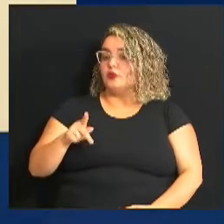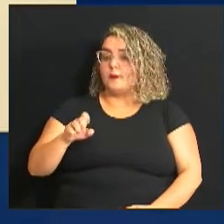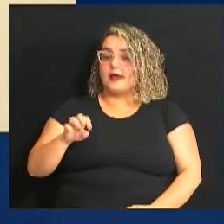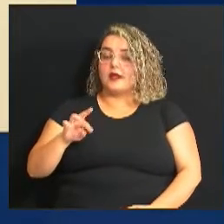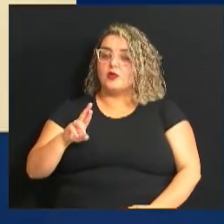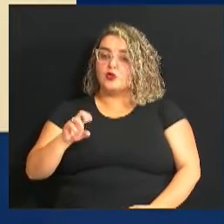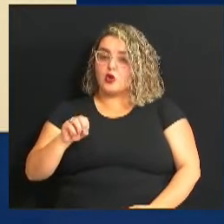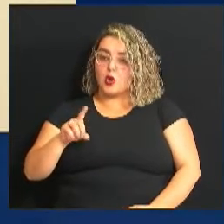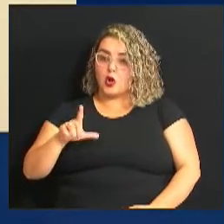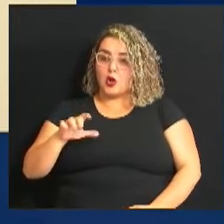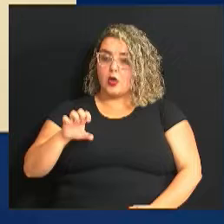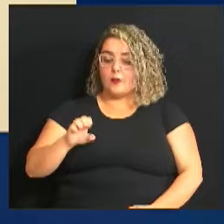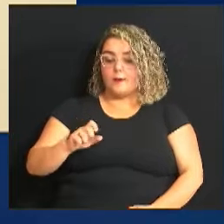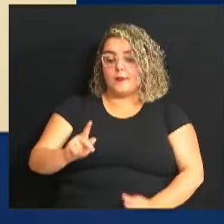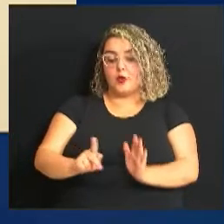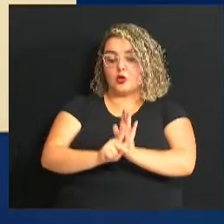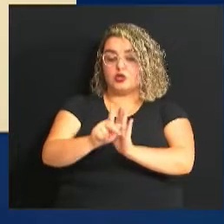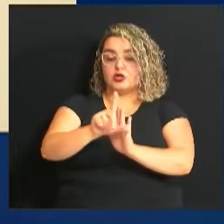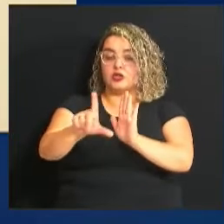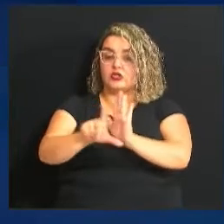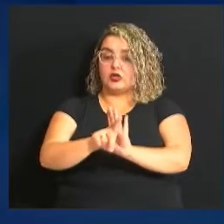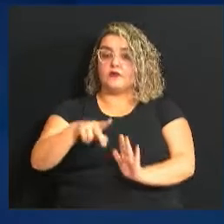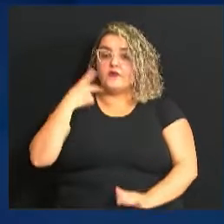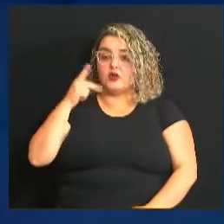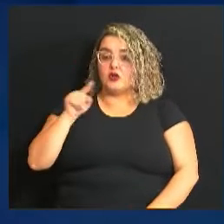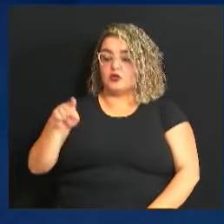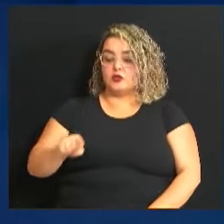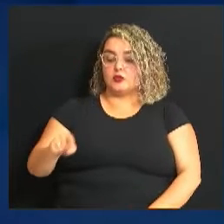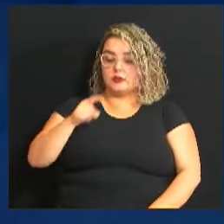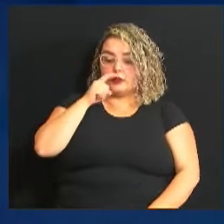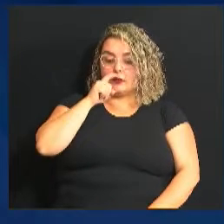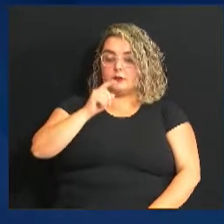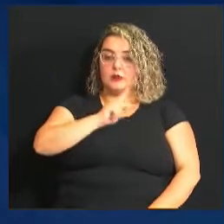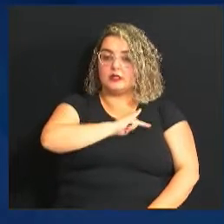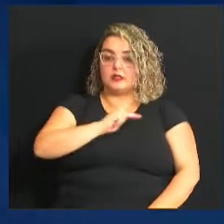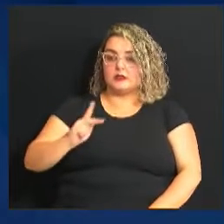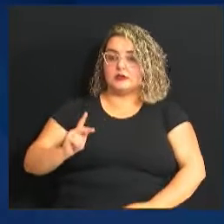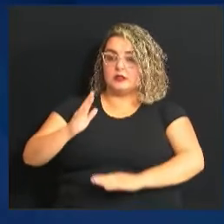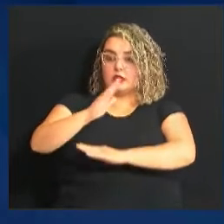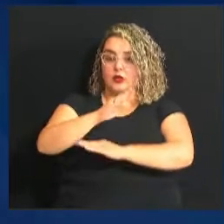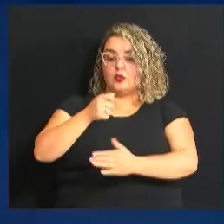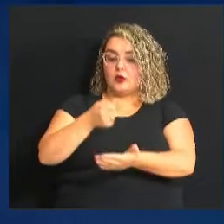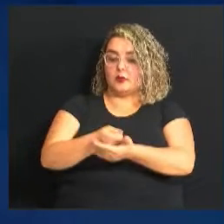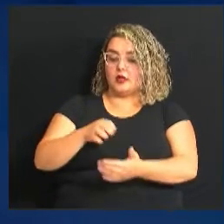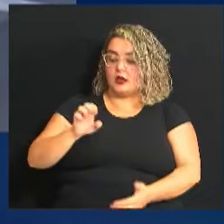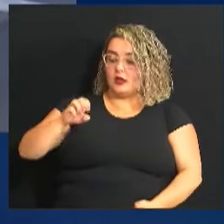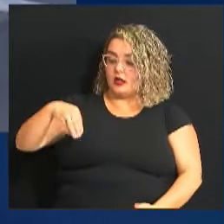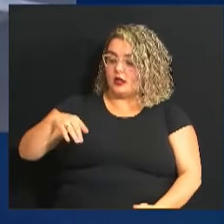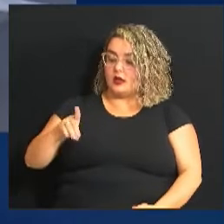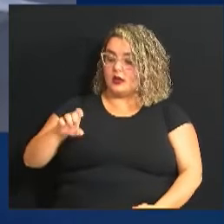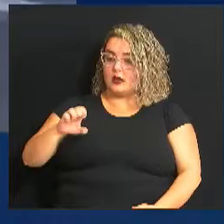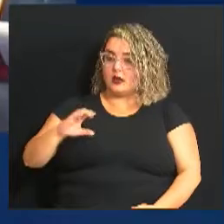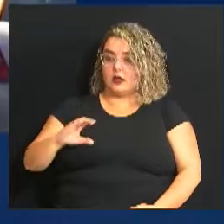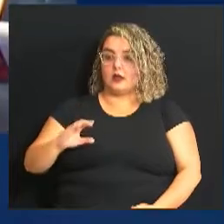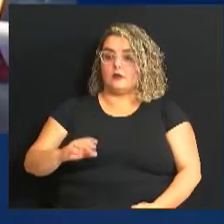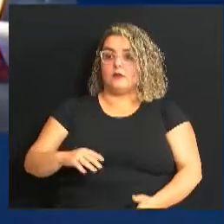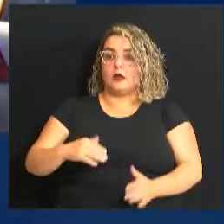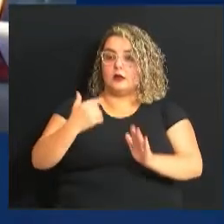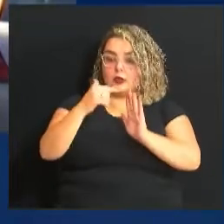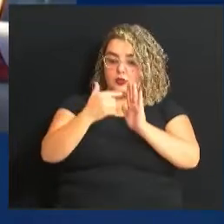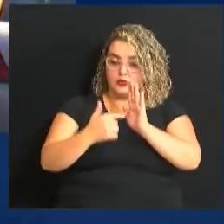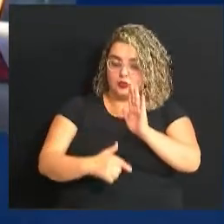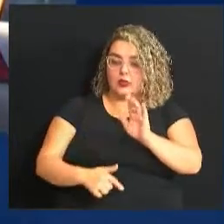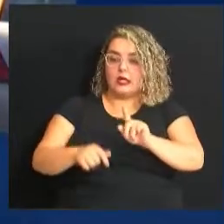de lei do presidente da Câmara, o vereador Zé Carlos, obriga a INDEC a divulgar mensalmente lista com número